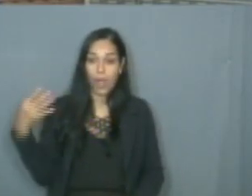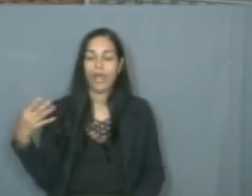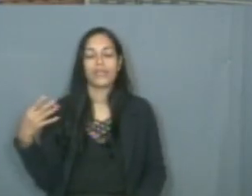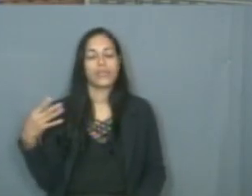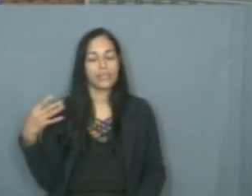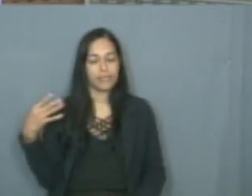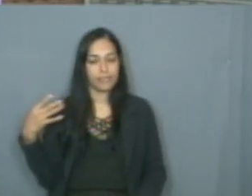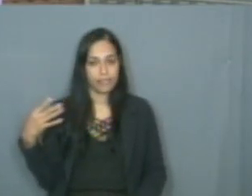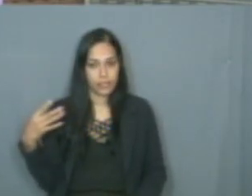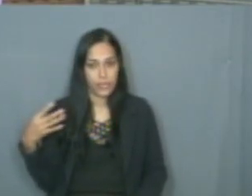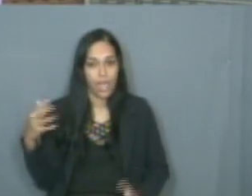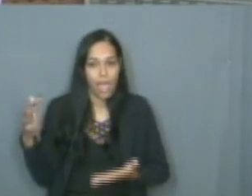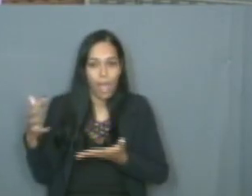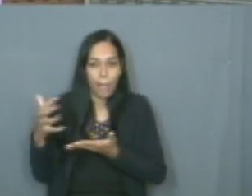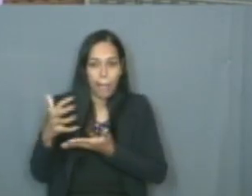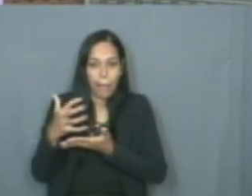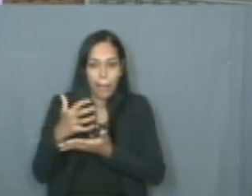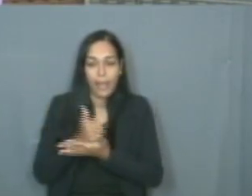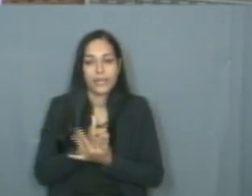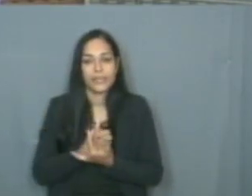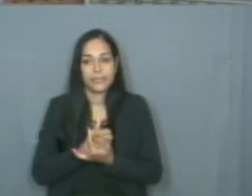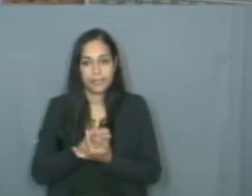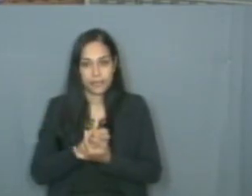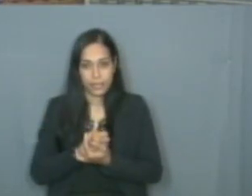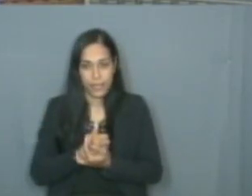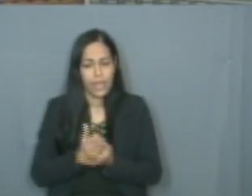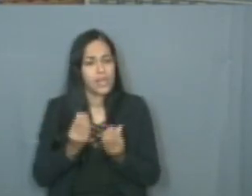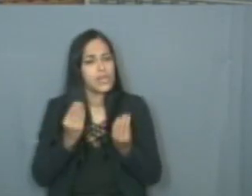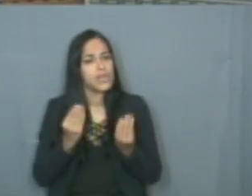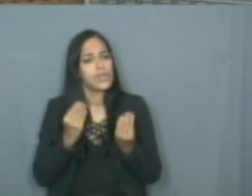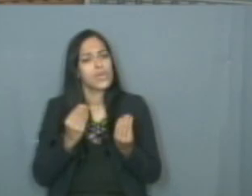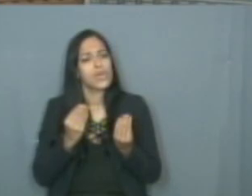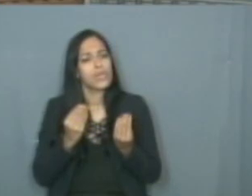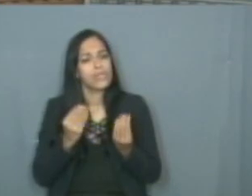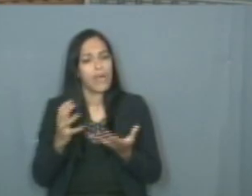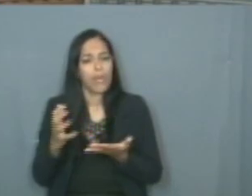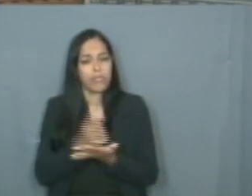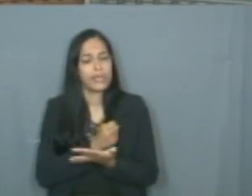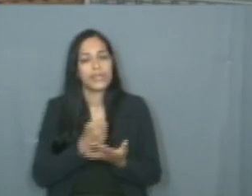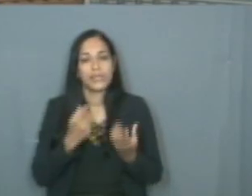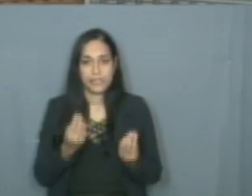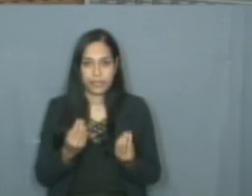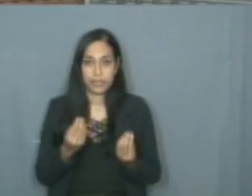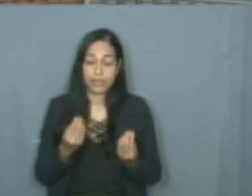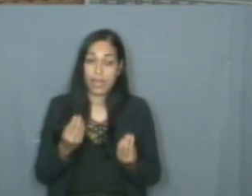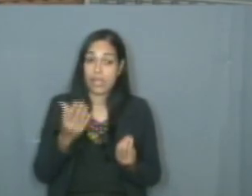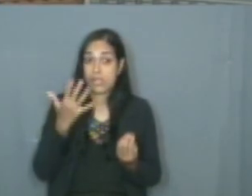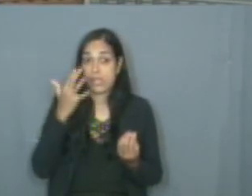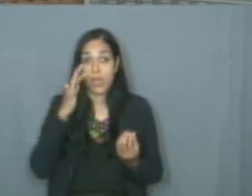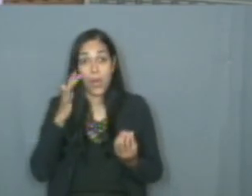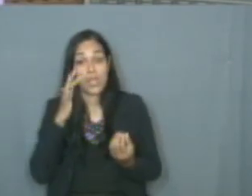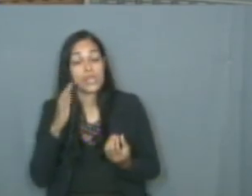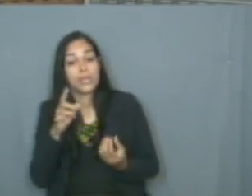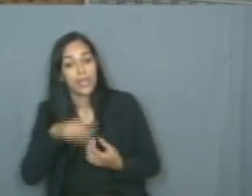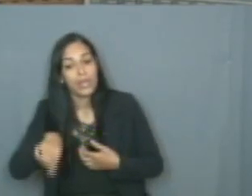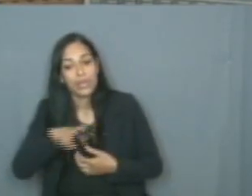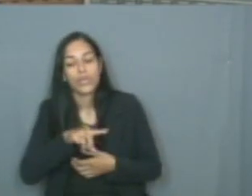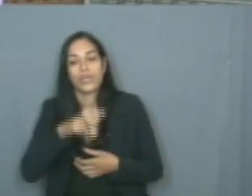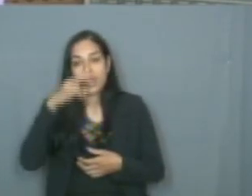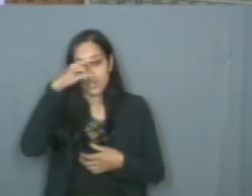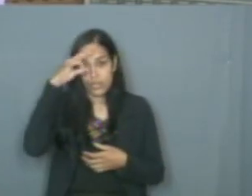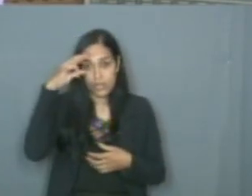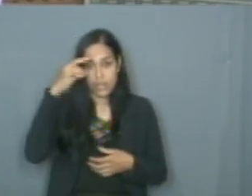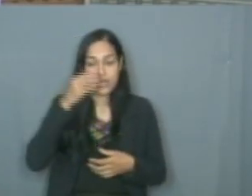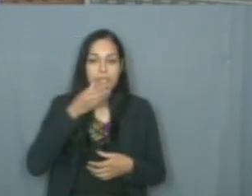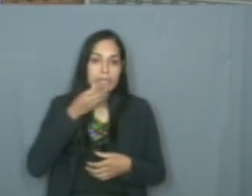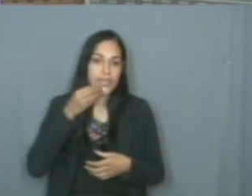parte retida de forma indevida. E como é que ocorre essa fraude? Sem o conhecimento das vítimas, assim como eu citei aqui o